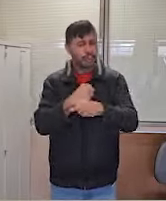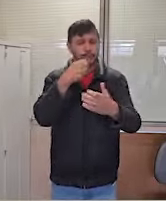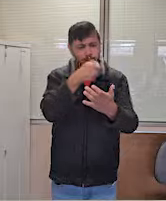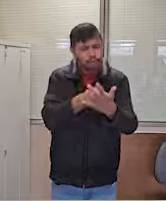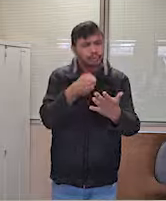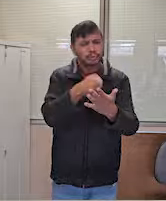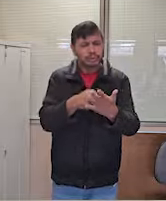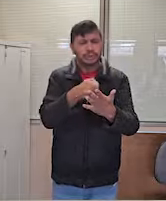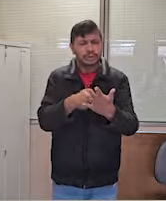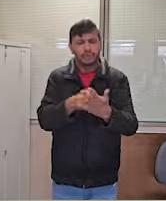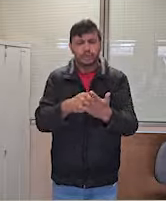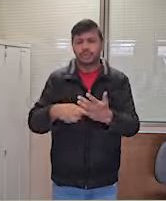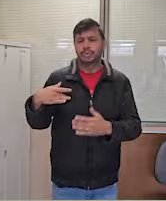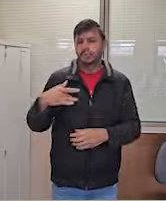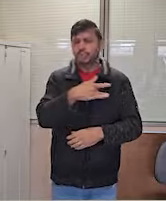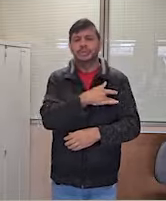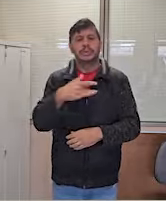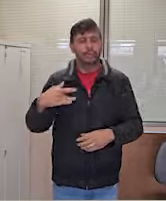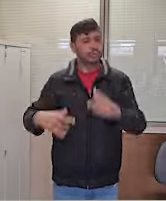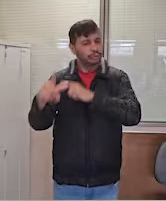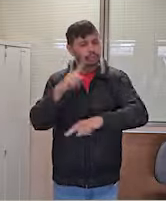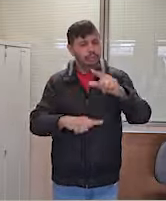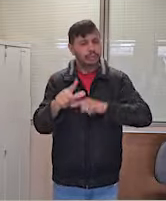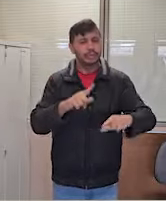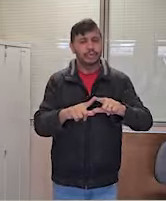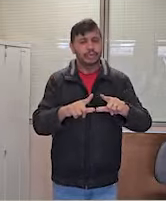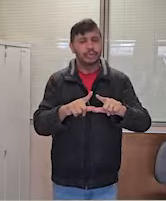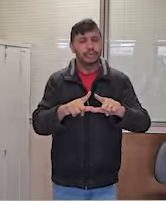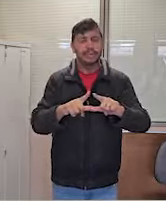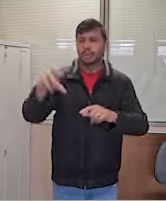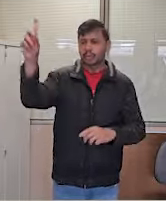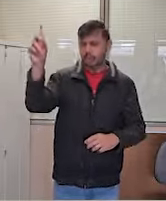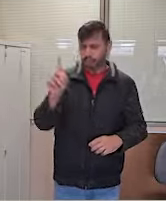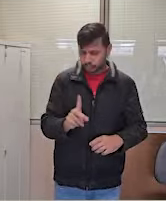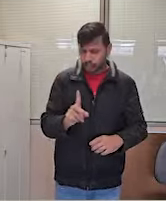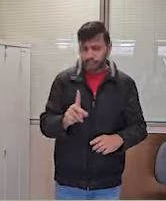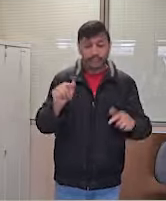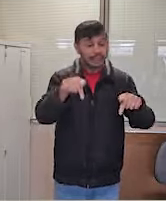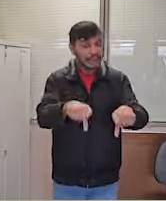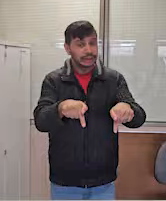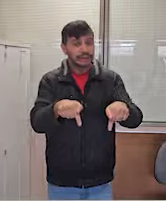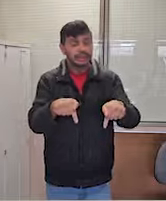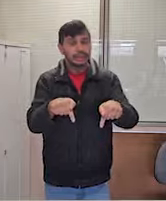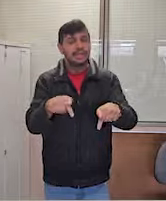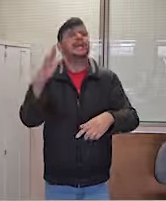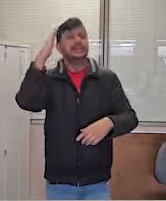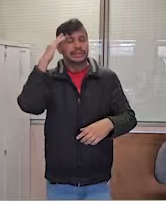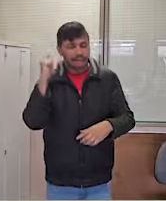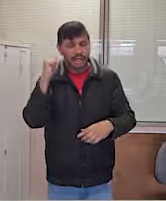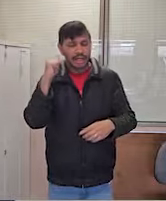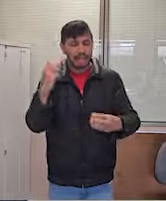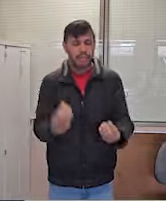anos incessantes de defesa da saúde dos trabalhadores. Então, a diretoria que está aqui,